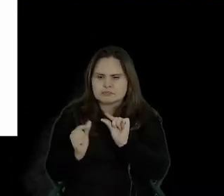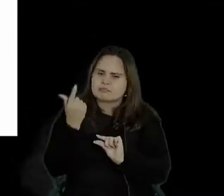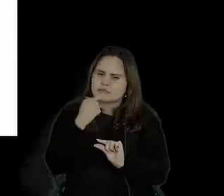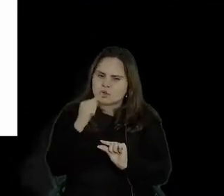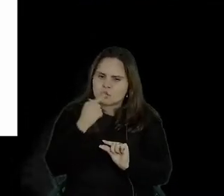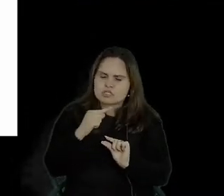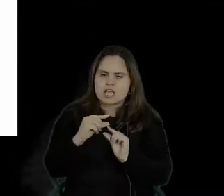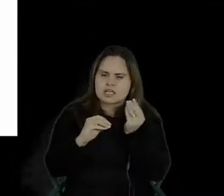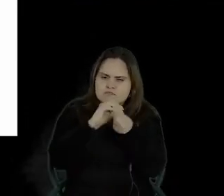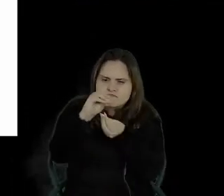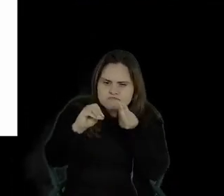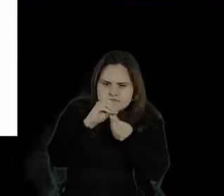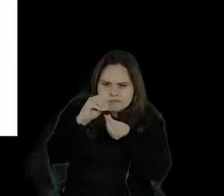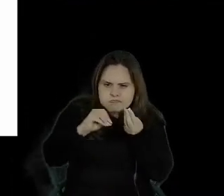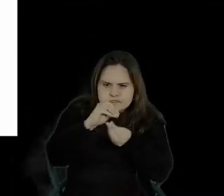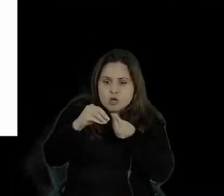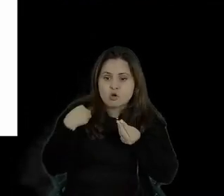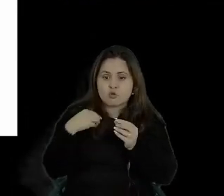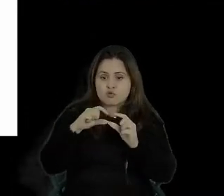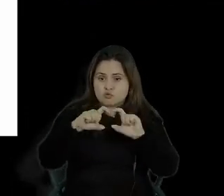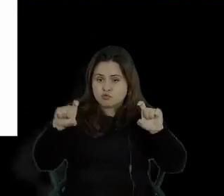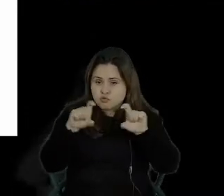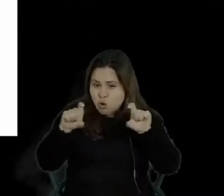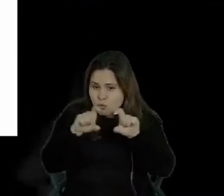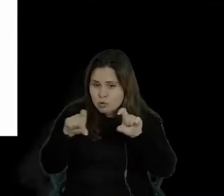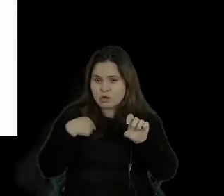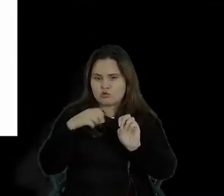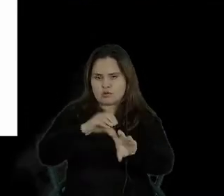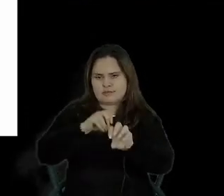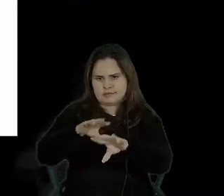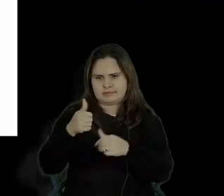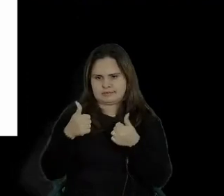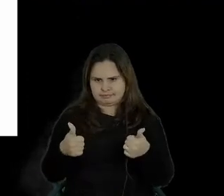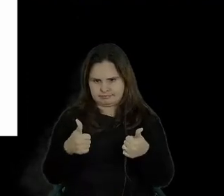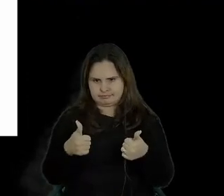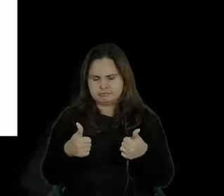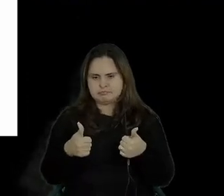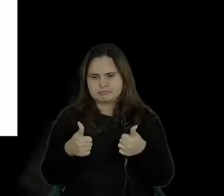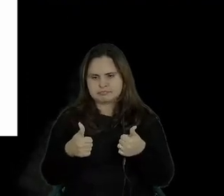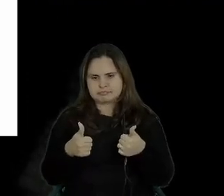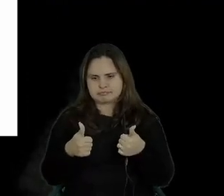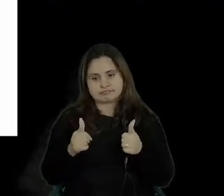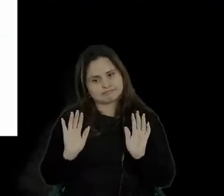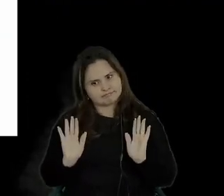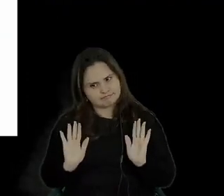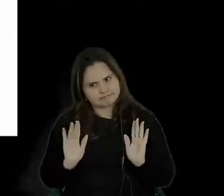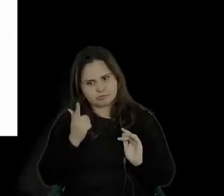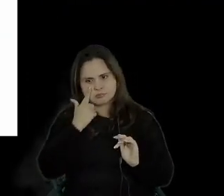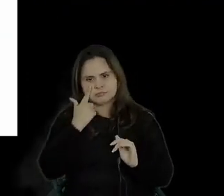ensinar para vocês aqui. E todo mundo vai sair sabendo derivada. Só que não. Próximo.